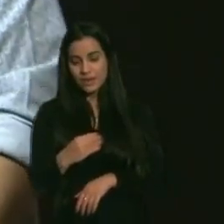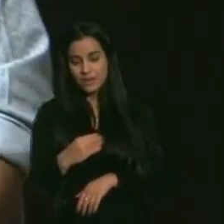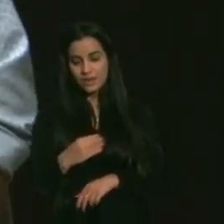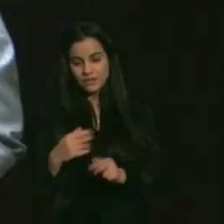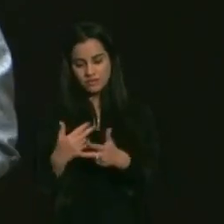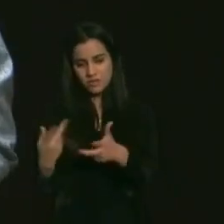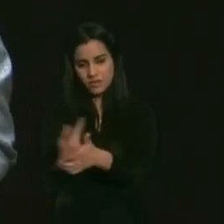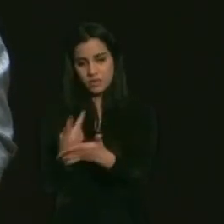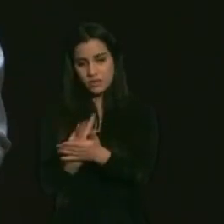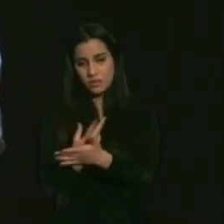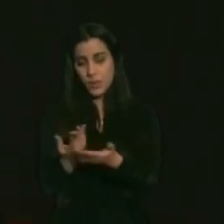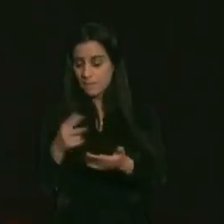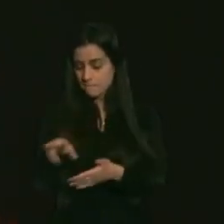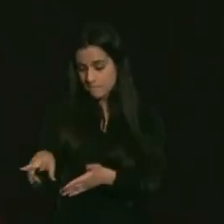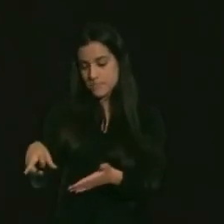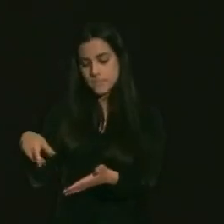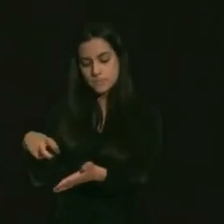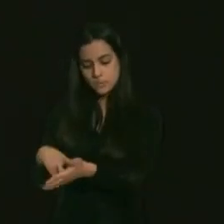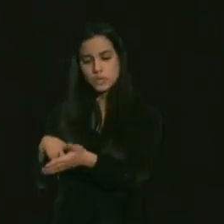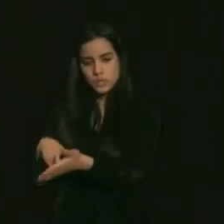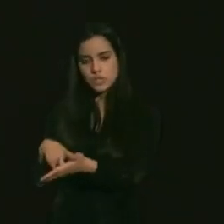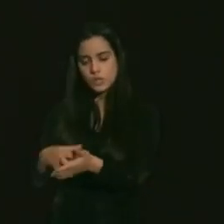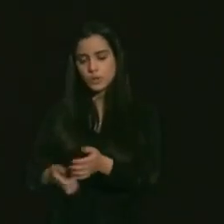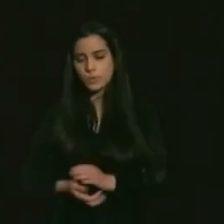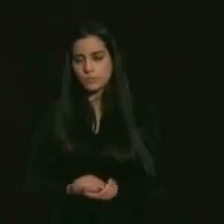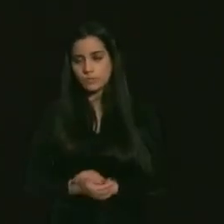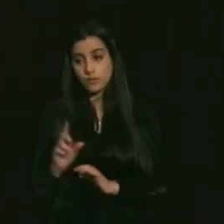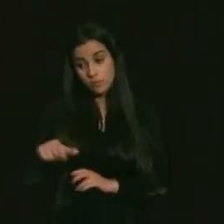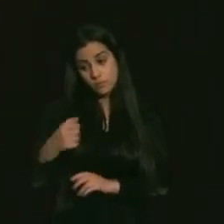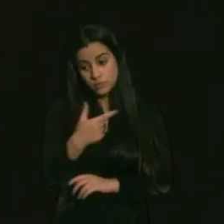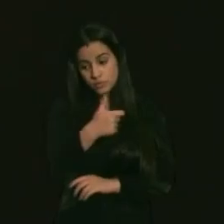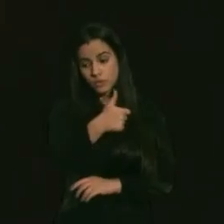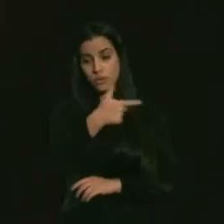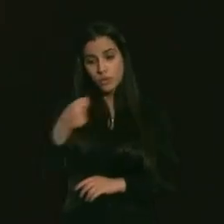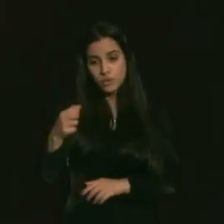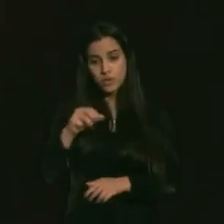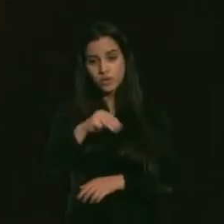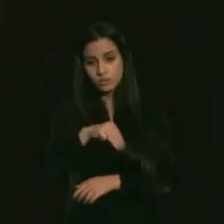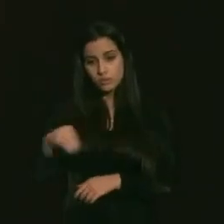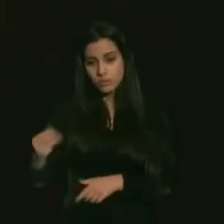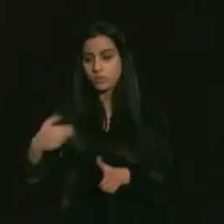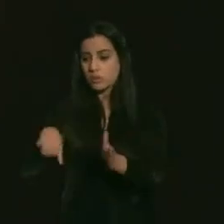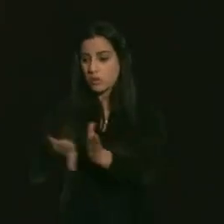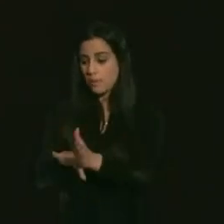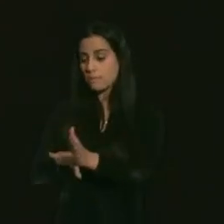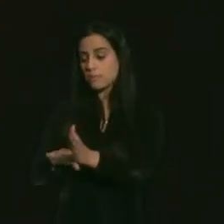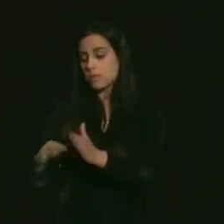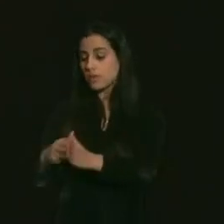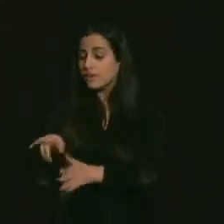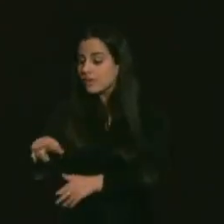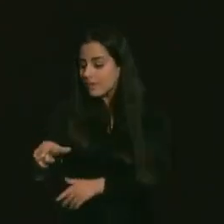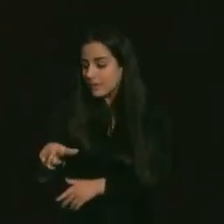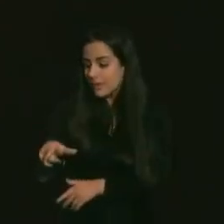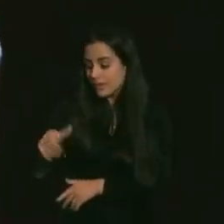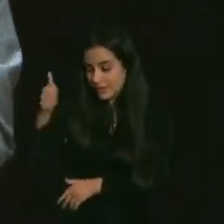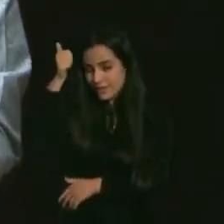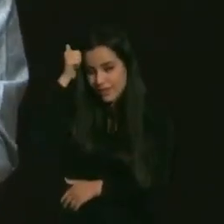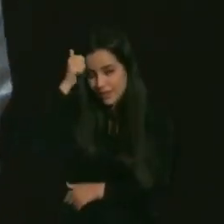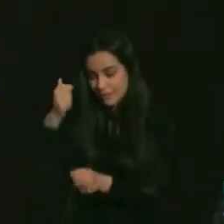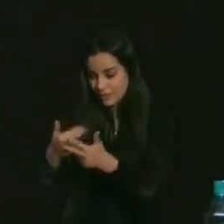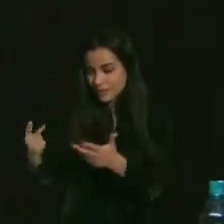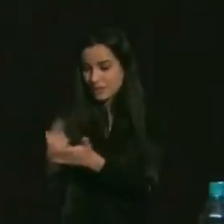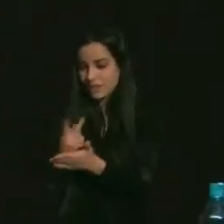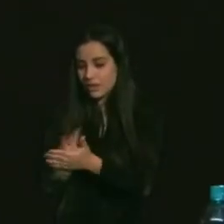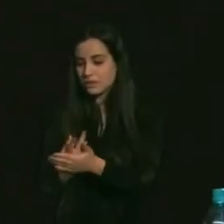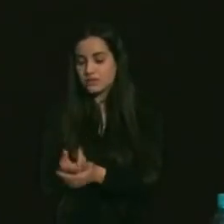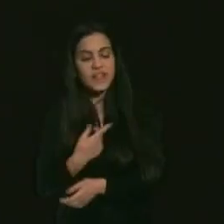Eu pus ela de castigo. Depois de uns 10 minutos, eu entrei no quarto e falei: filha, você se arrependeu do que você fez? Ela